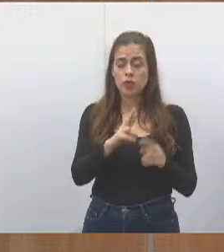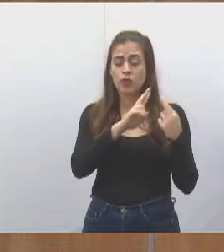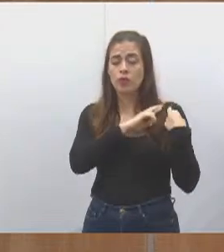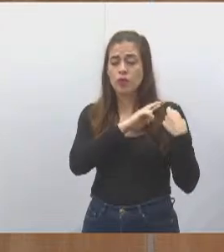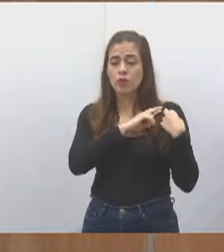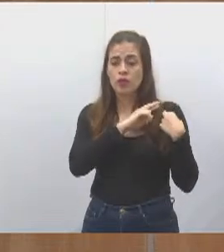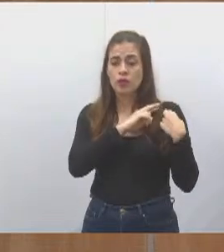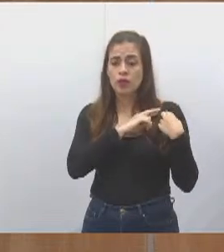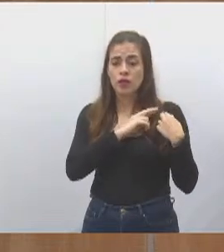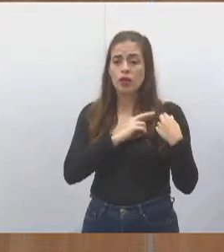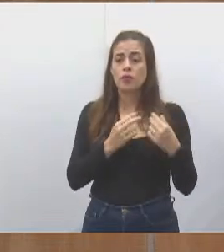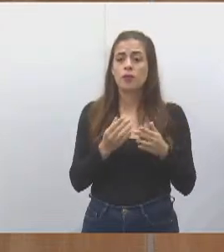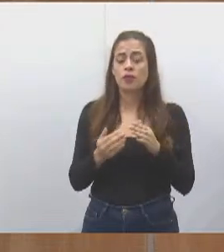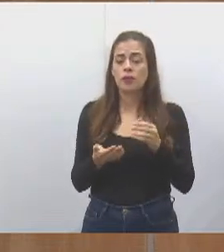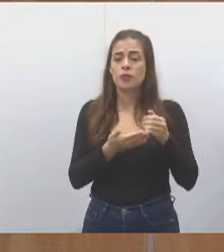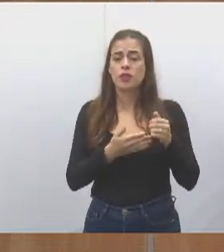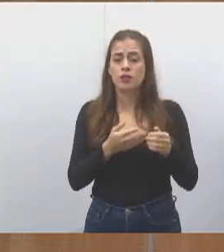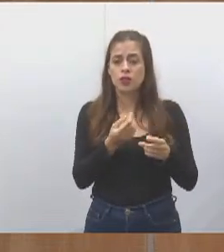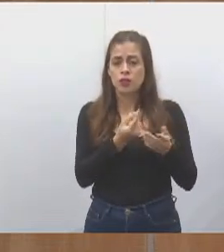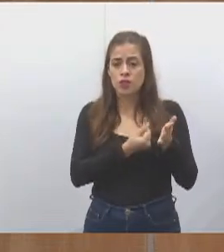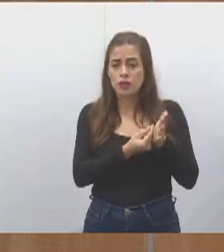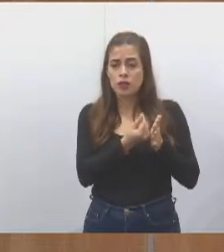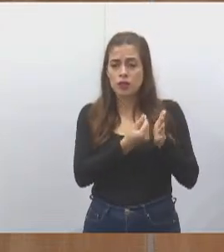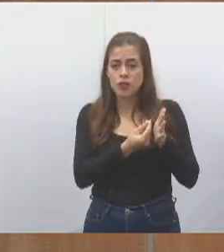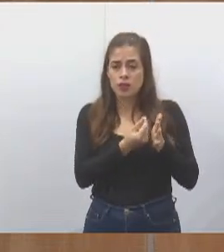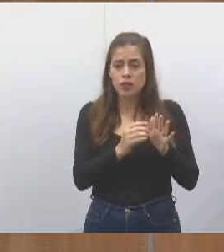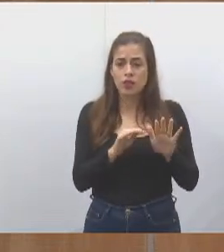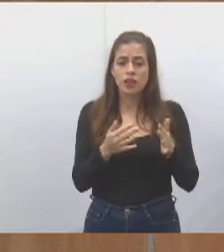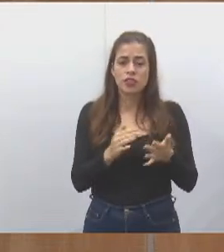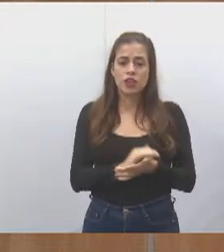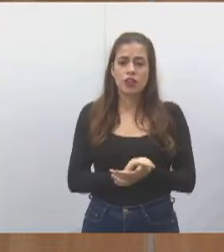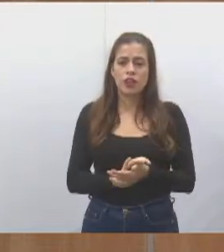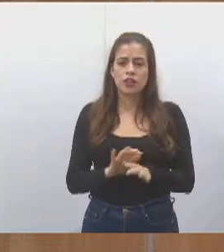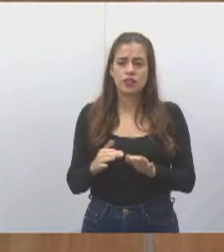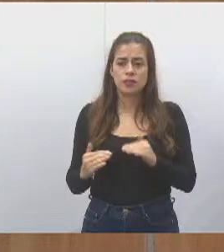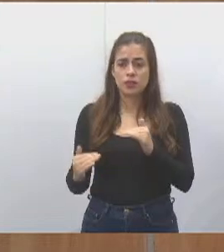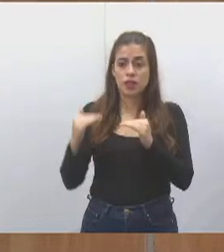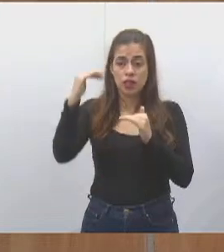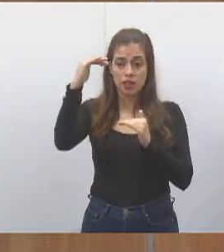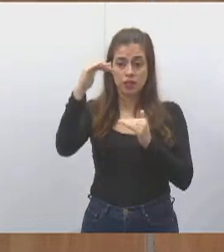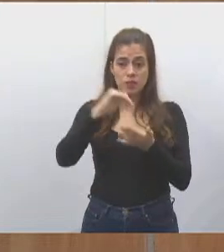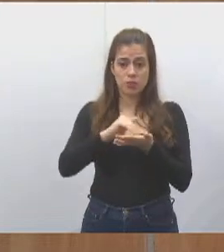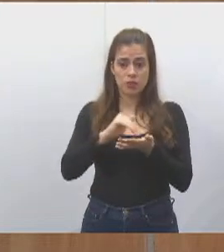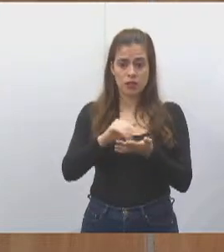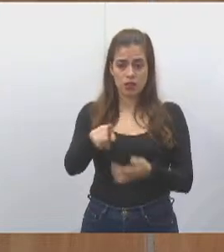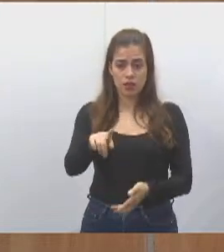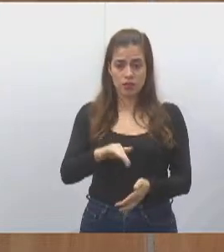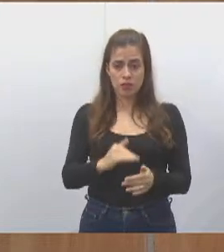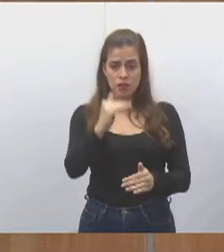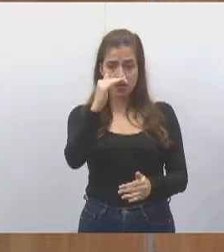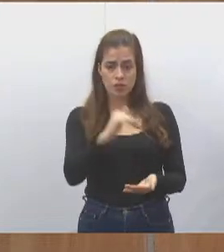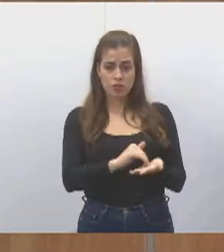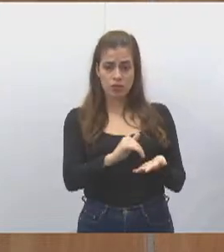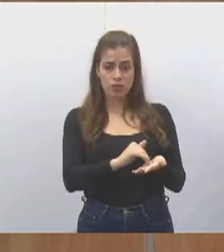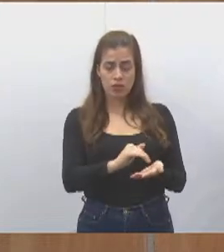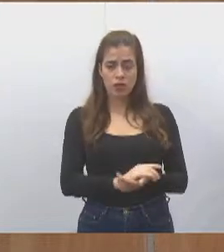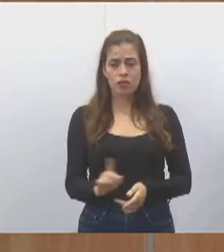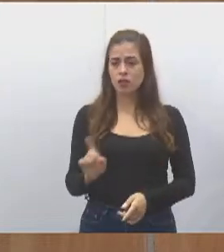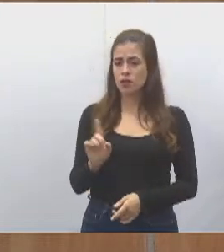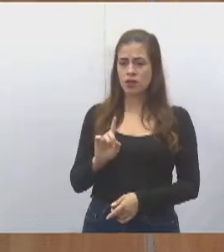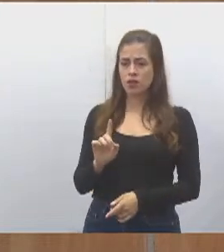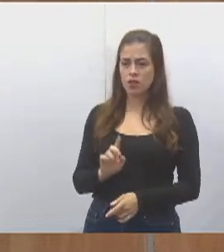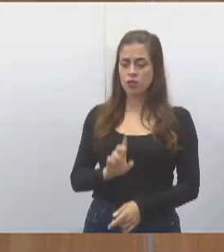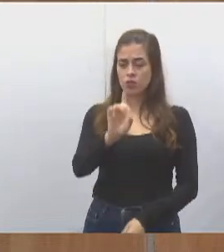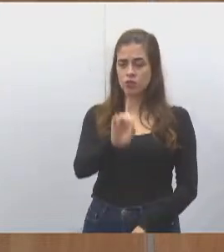Gabriel, que está aqui, já trabalhou comigo durante um período. Eu acho Acima do secretário? Oi? Você é acima do Não, secretário? não sou acima do secretário, eu